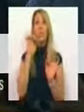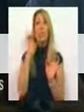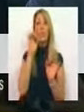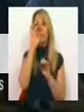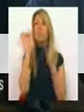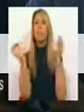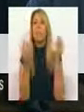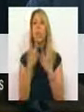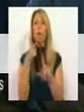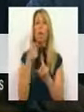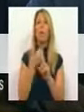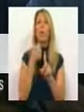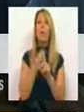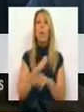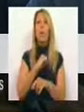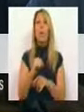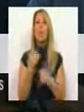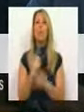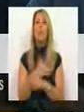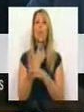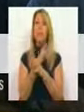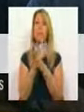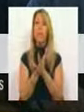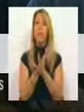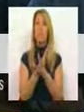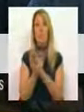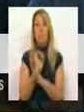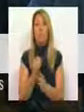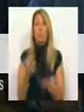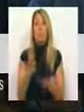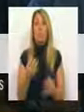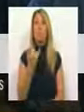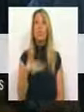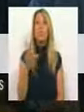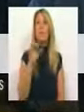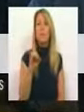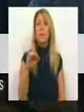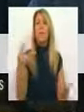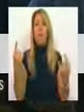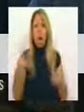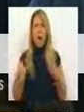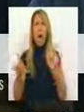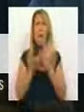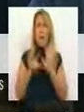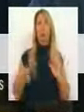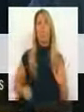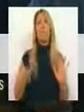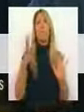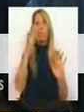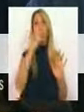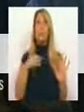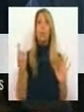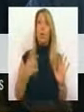da floresta de combate contra incêndios, que é de 2006, ou seja, há muita legislação e que nós achamos que, se fosse